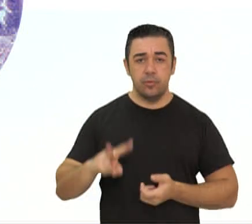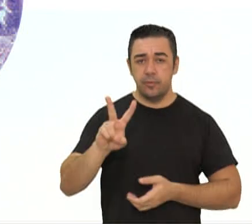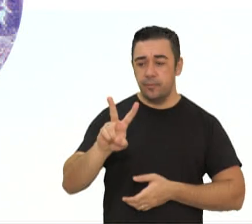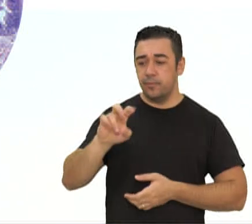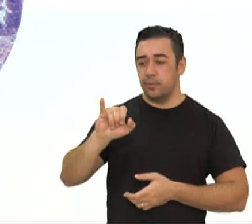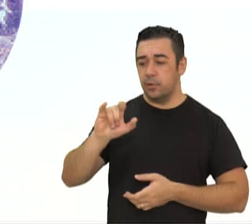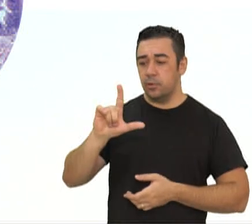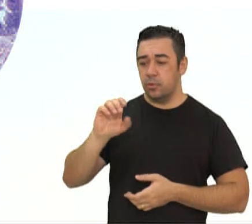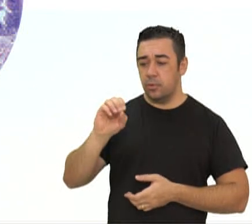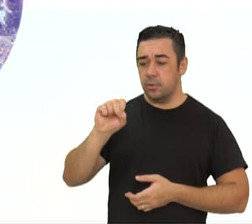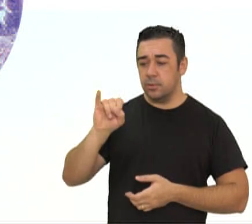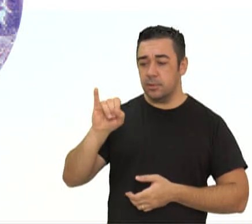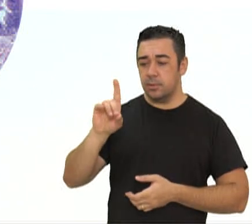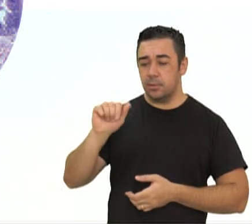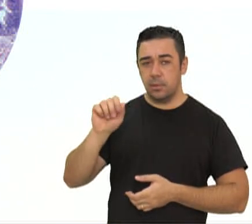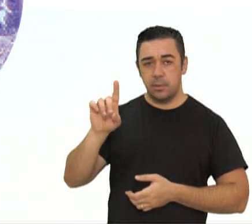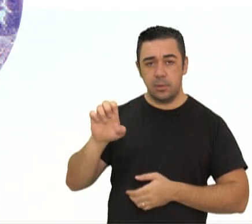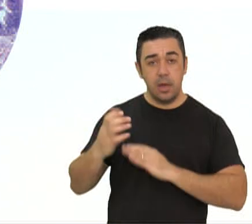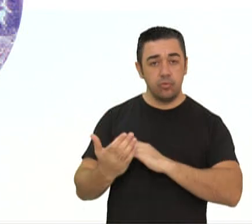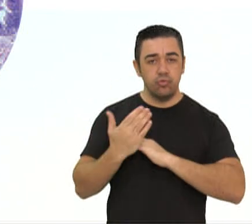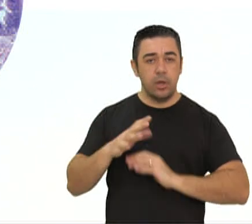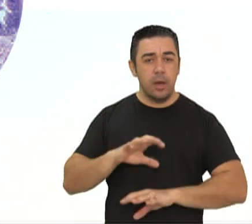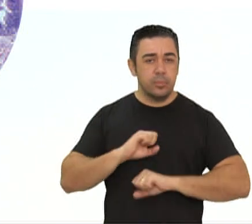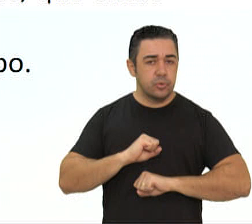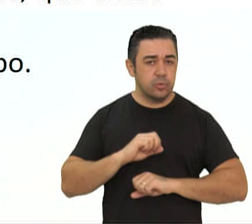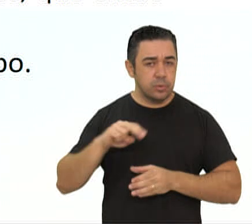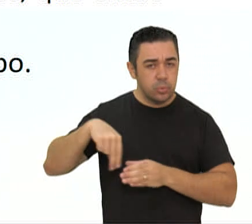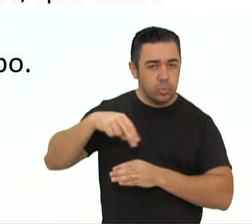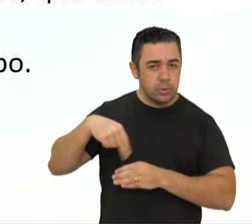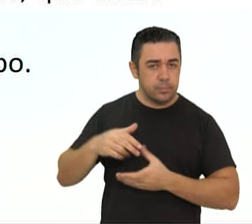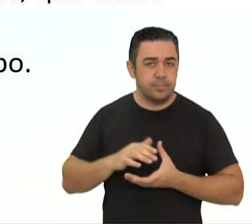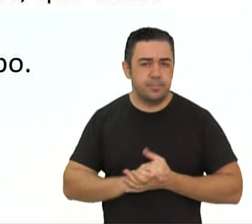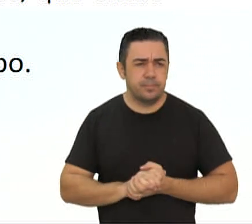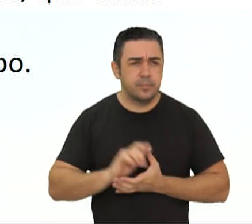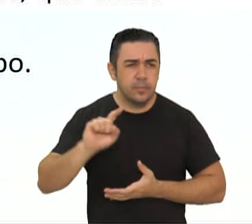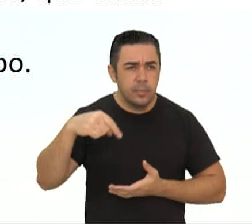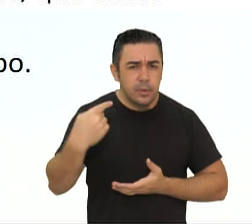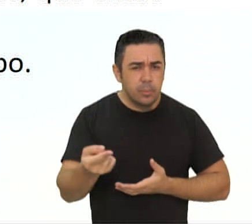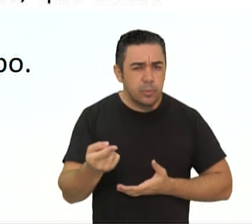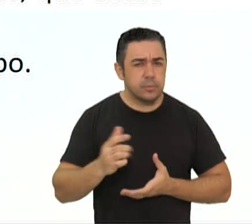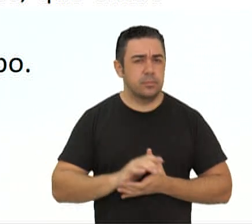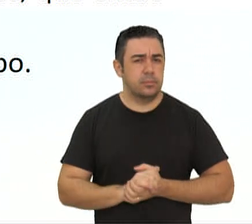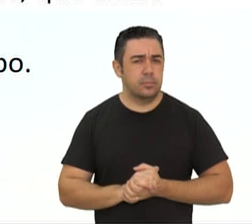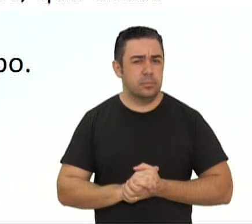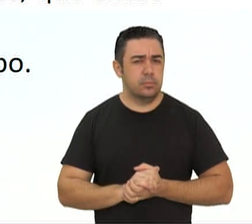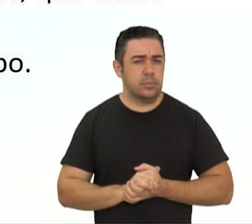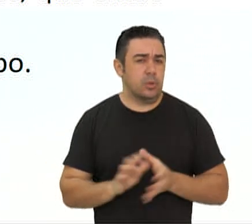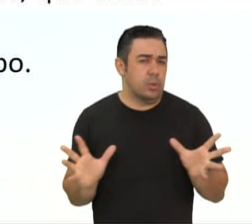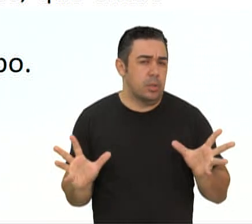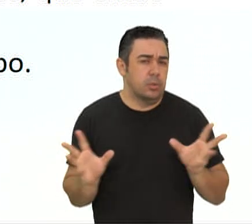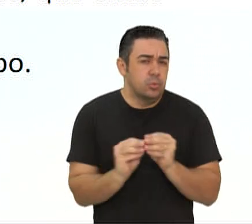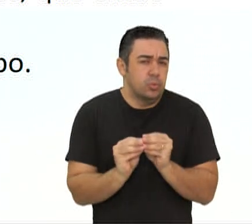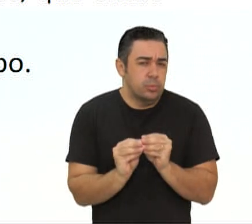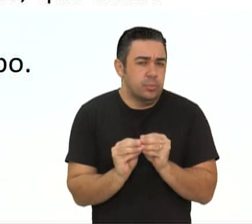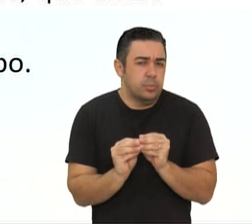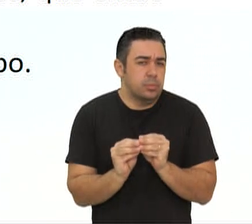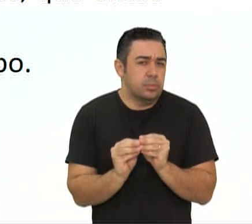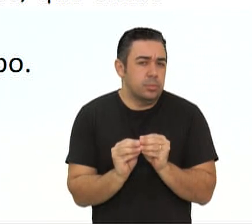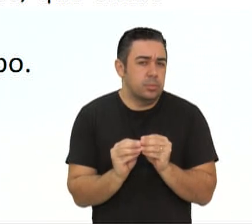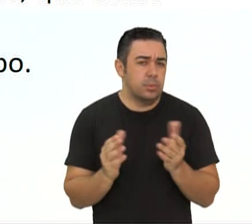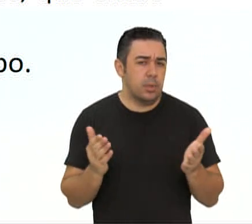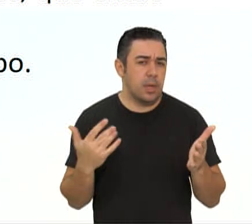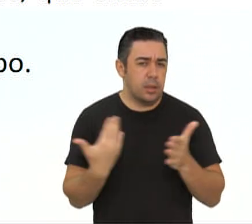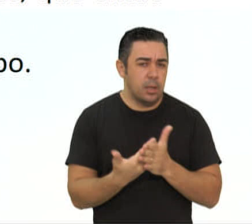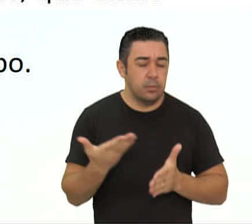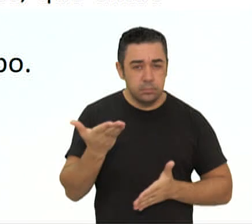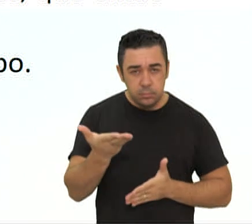elas aumentam a absorção de nutrientes. E depois, aqui temos só um resuminho até essa